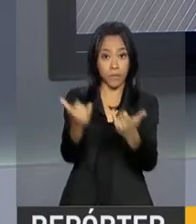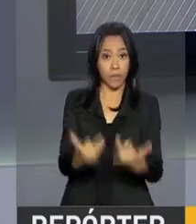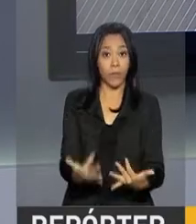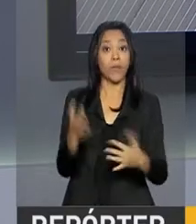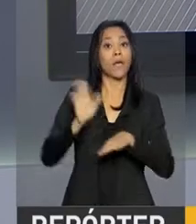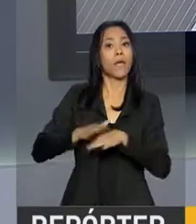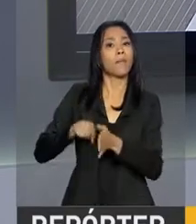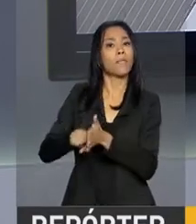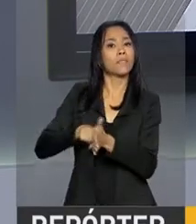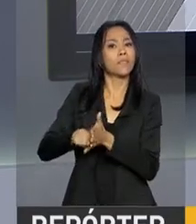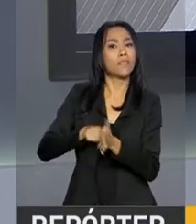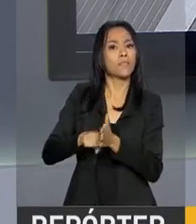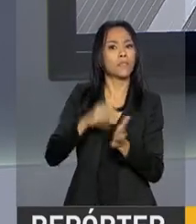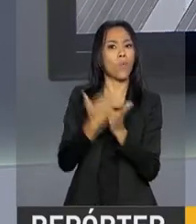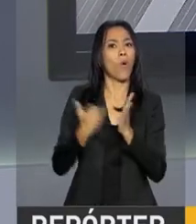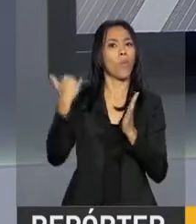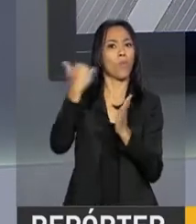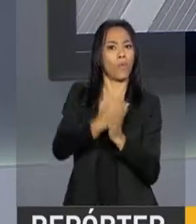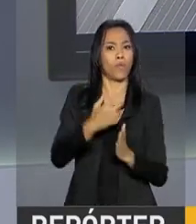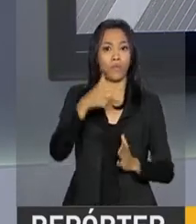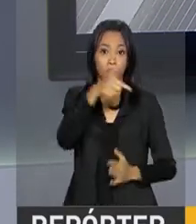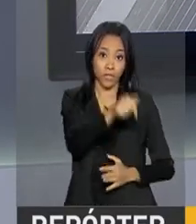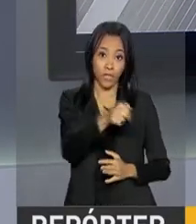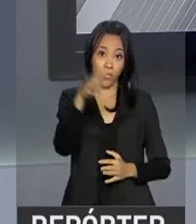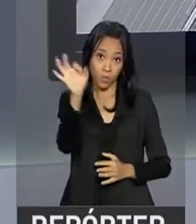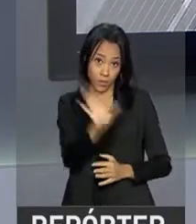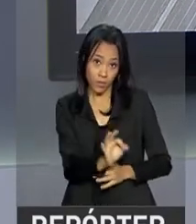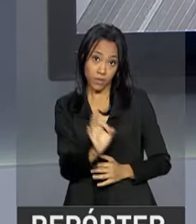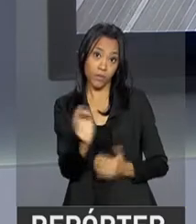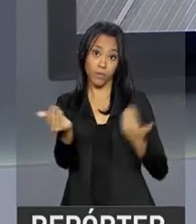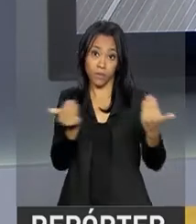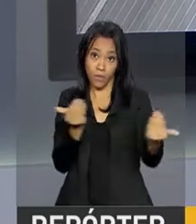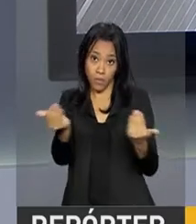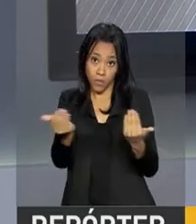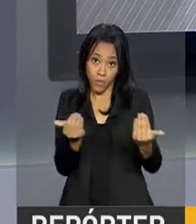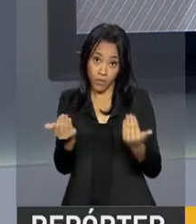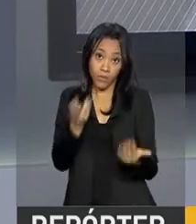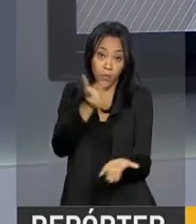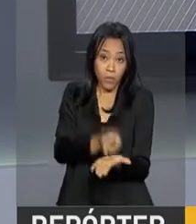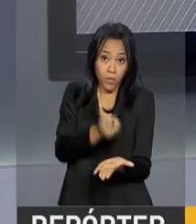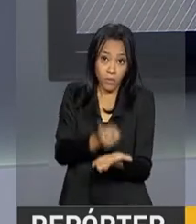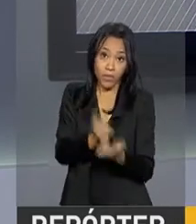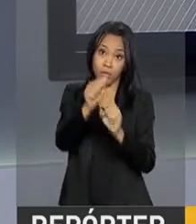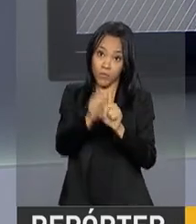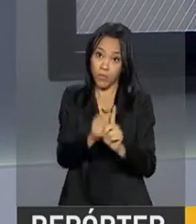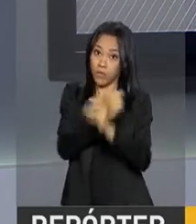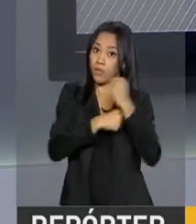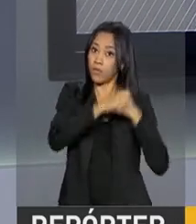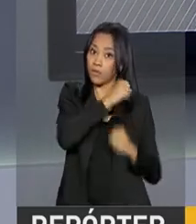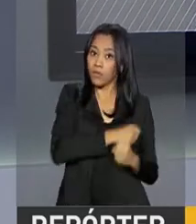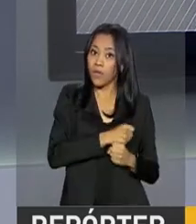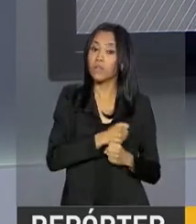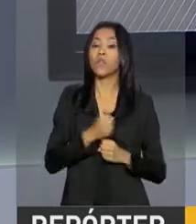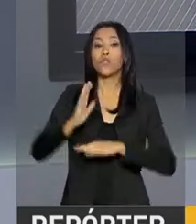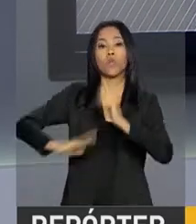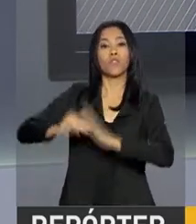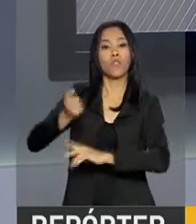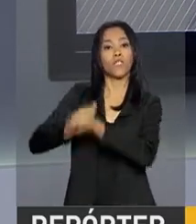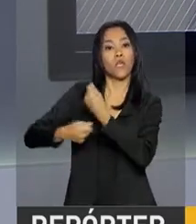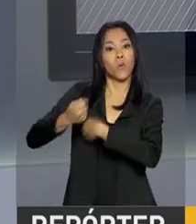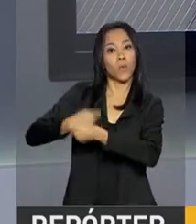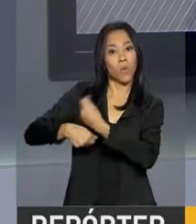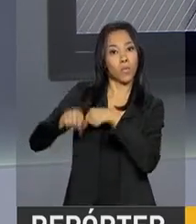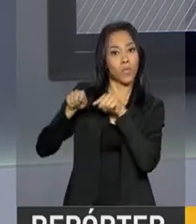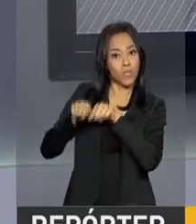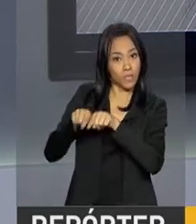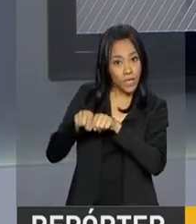segundo a pesquisa o aumento chegou a 7% em comparação como o mesmo mês do ano passado para os economistas da serasa experian